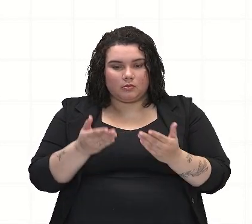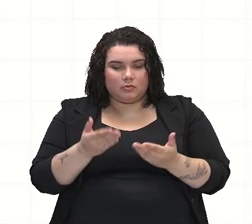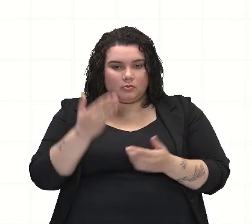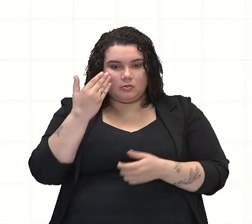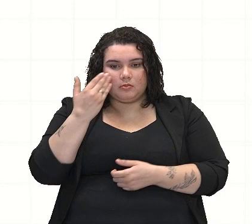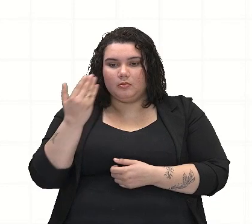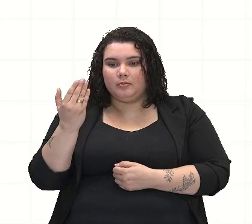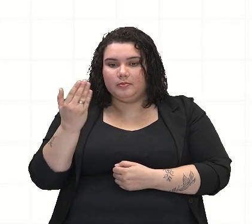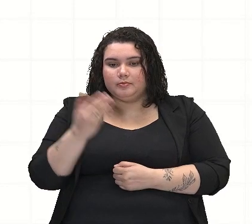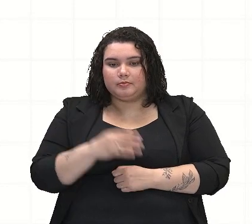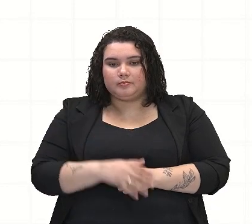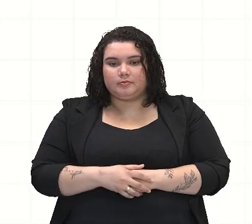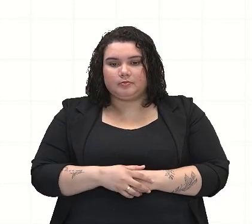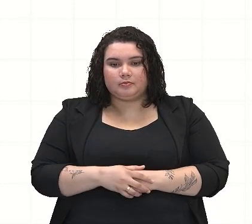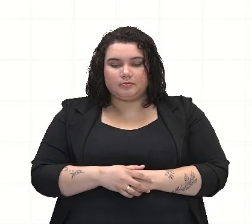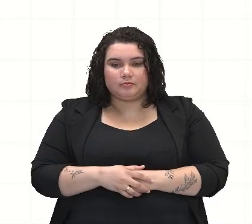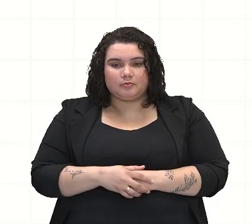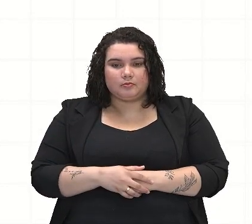cá.